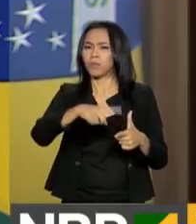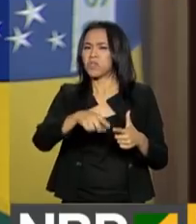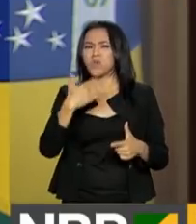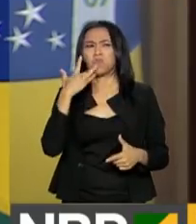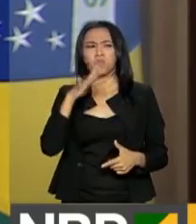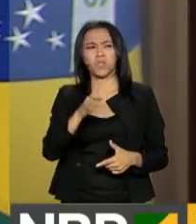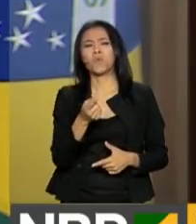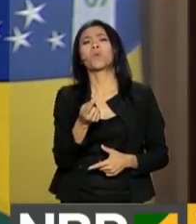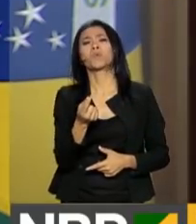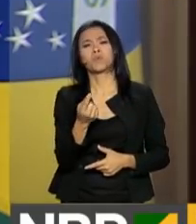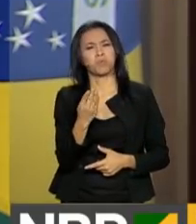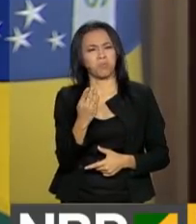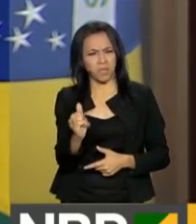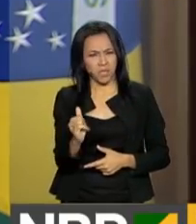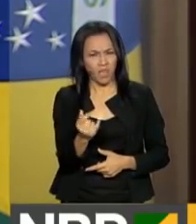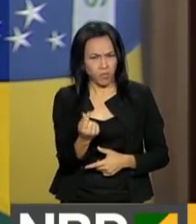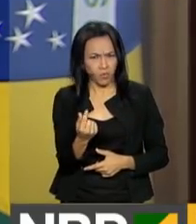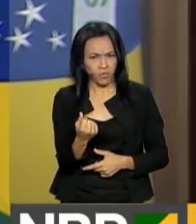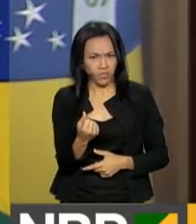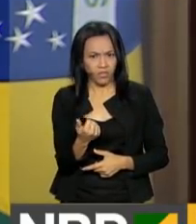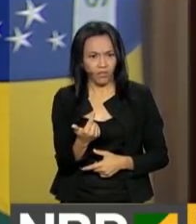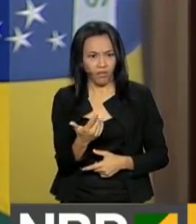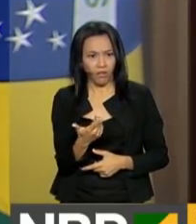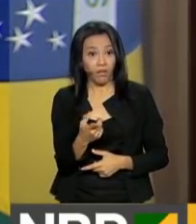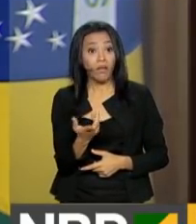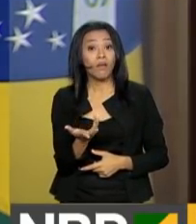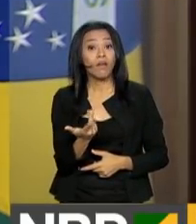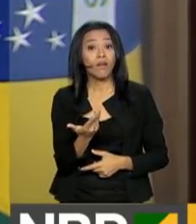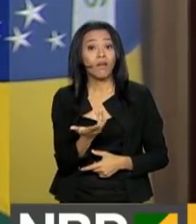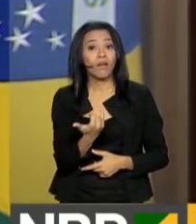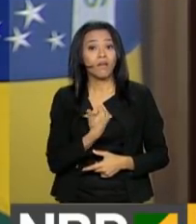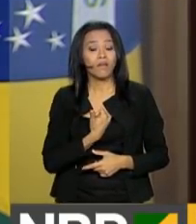quantos milhões são mas sou muito sagres em